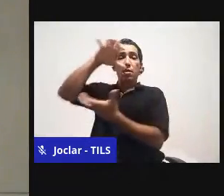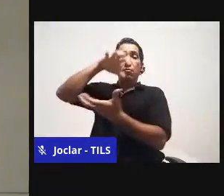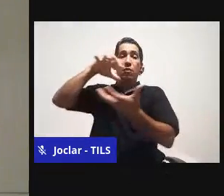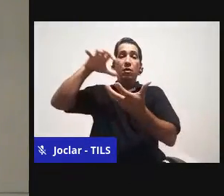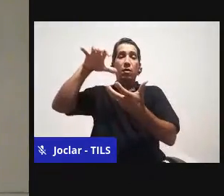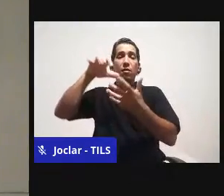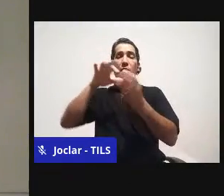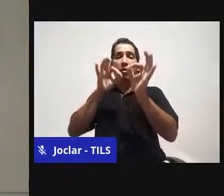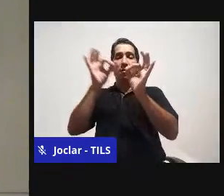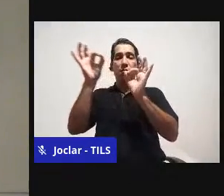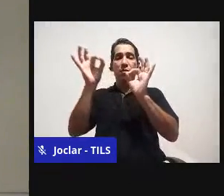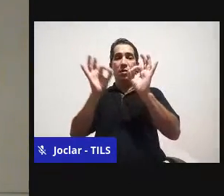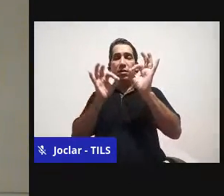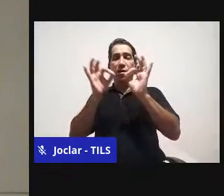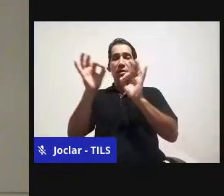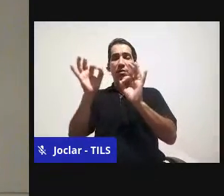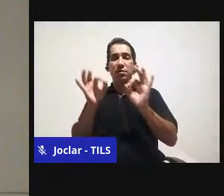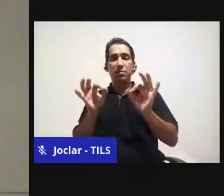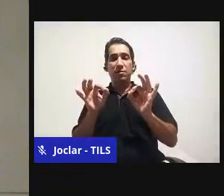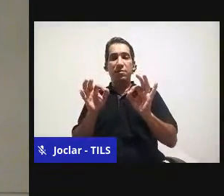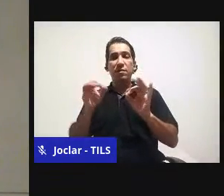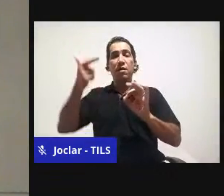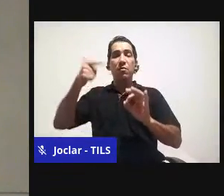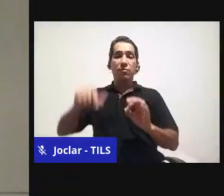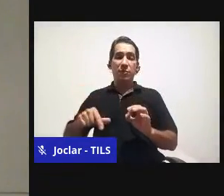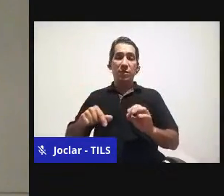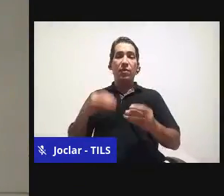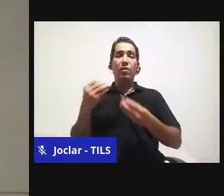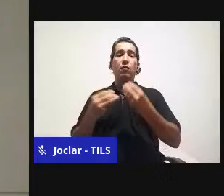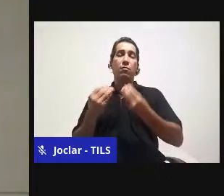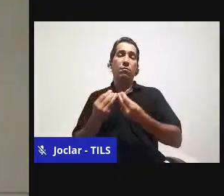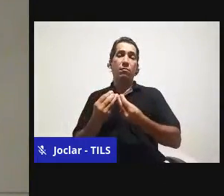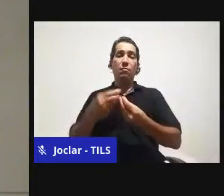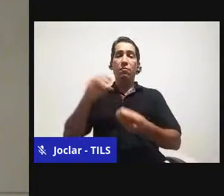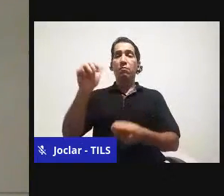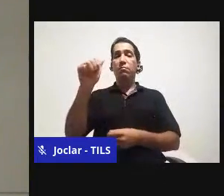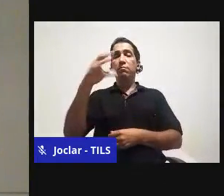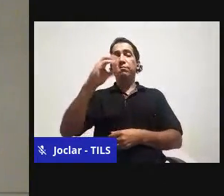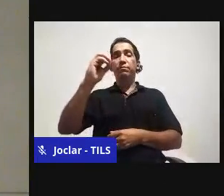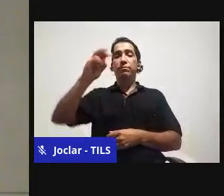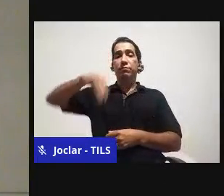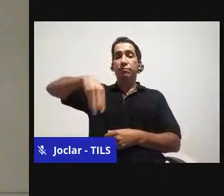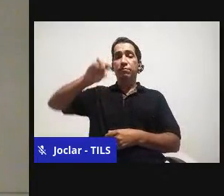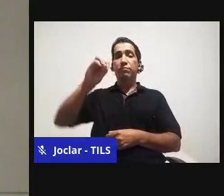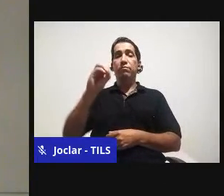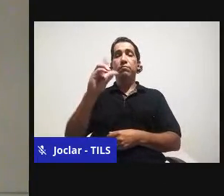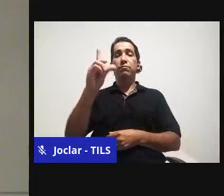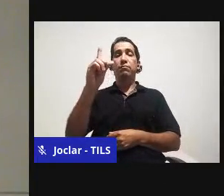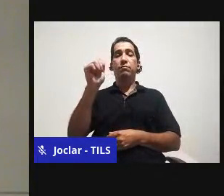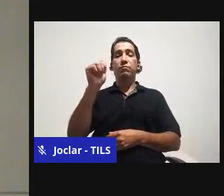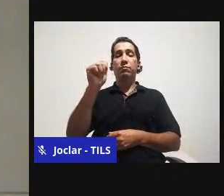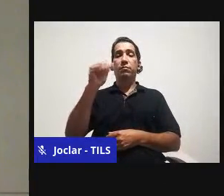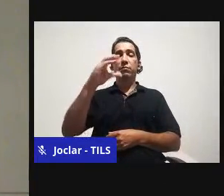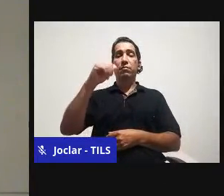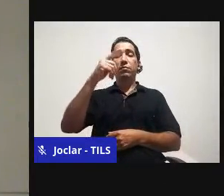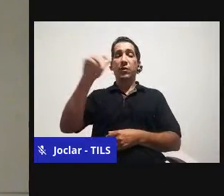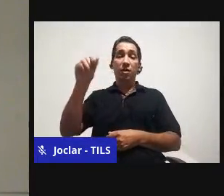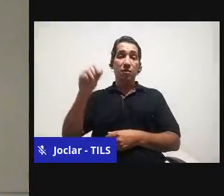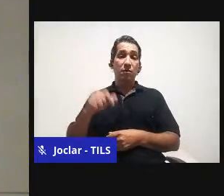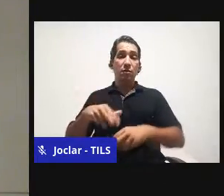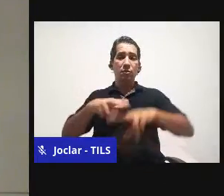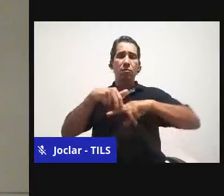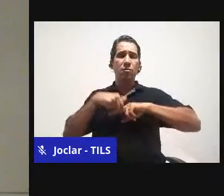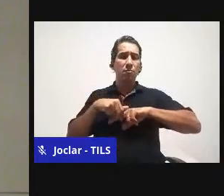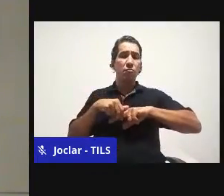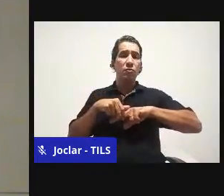estruturas cognitivas, ela se dá por acomodação. E por isso que eu levo mais tempo para aprender coisas mais complexas.